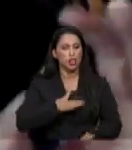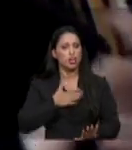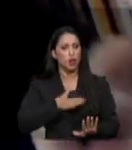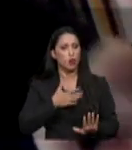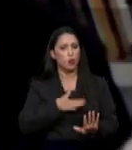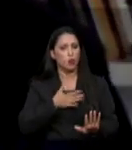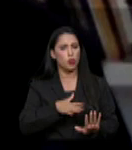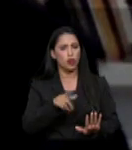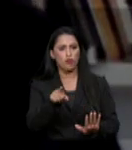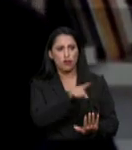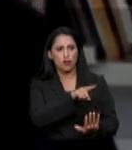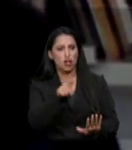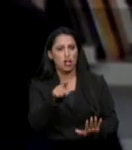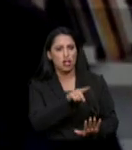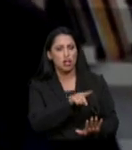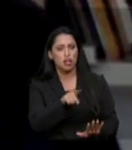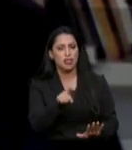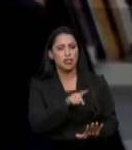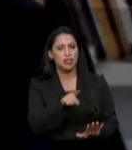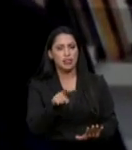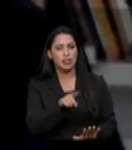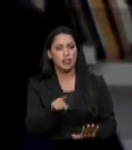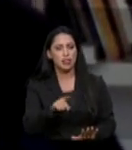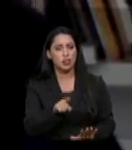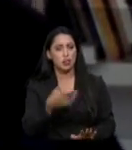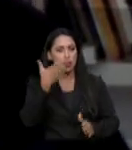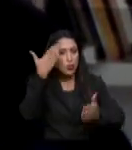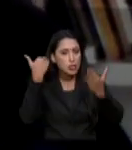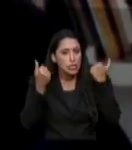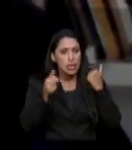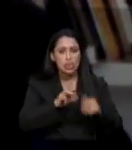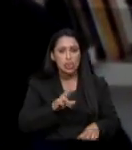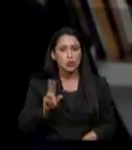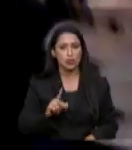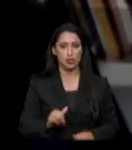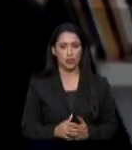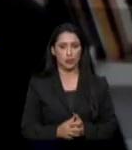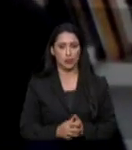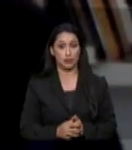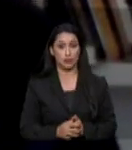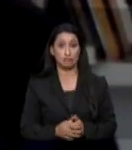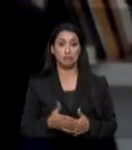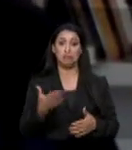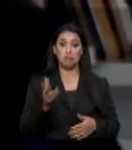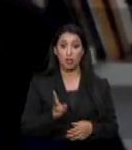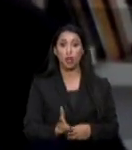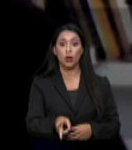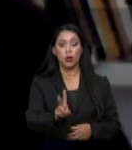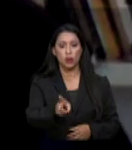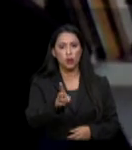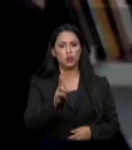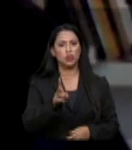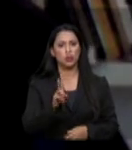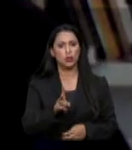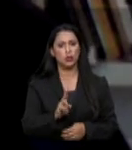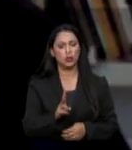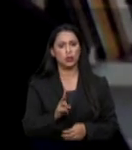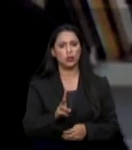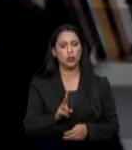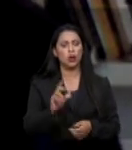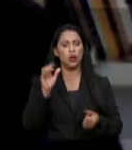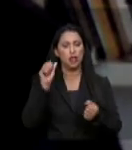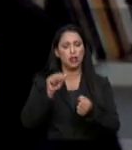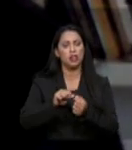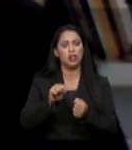tranquilos vocês não estão esquecidos e nesse tom prossegue